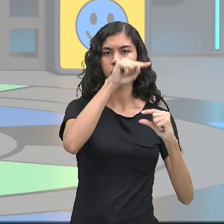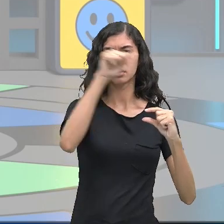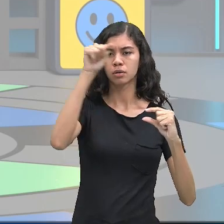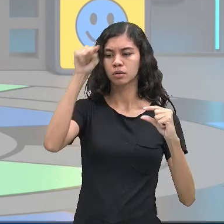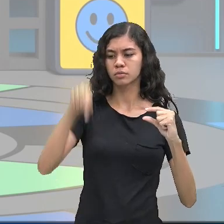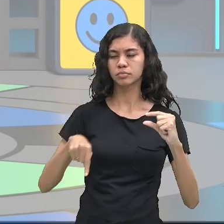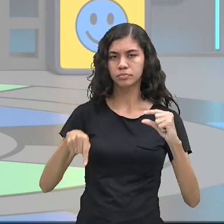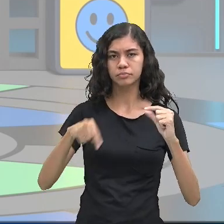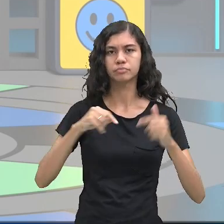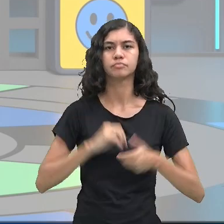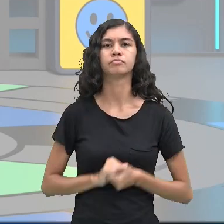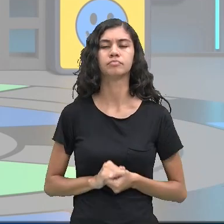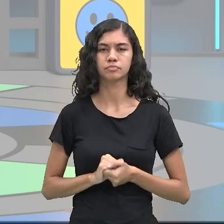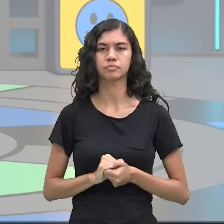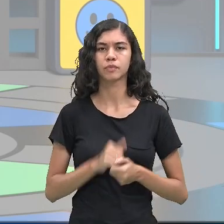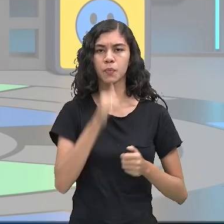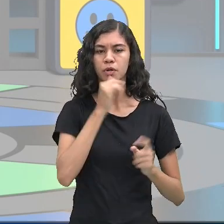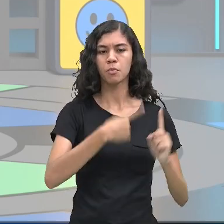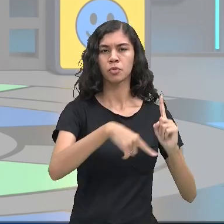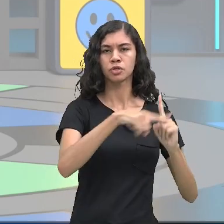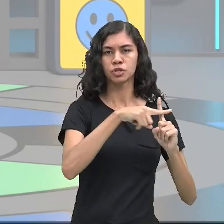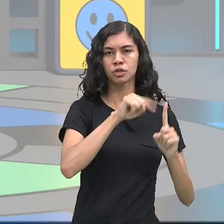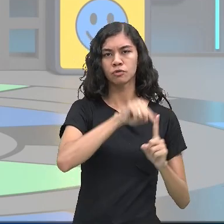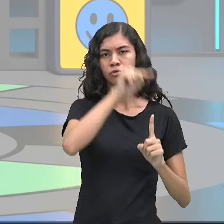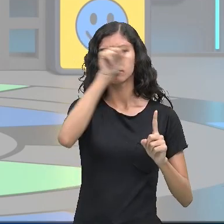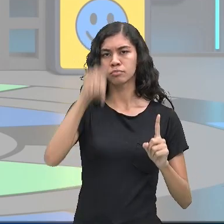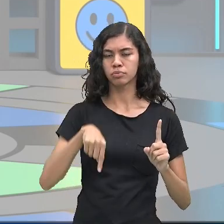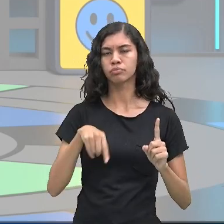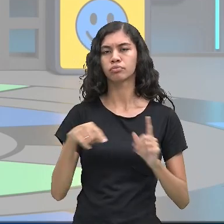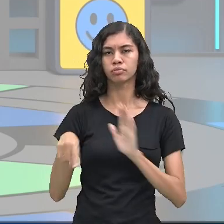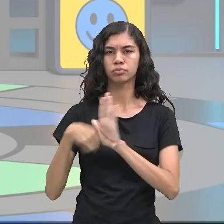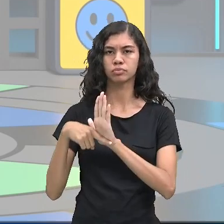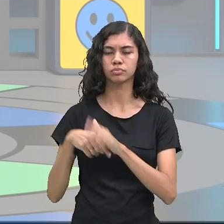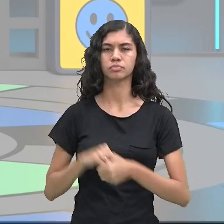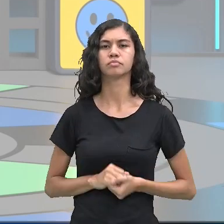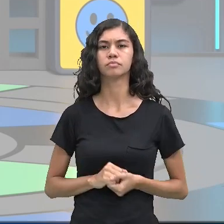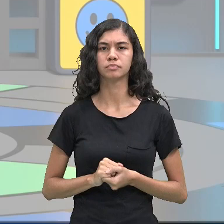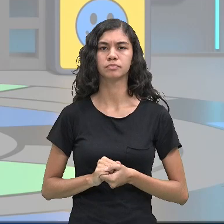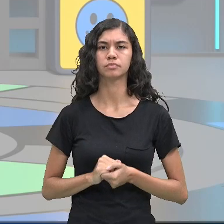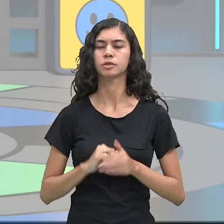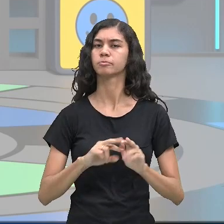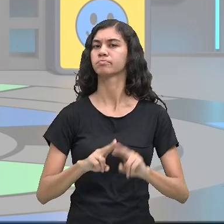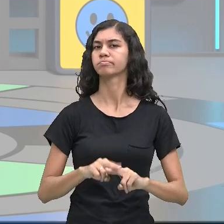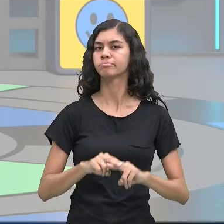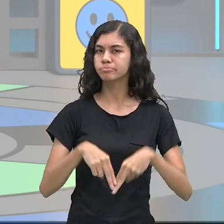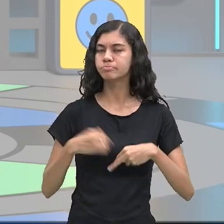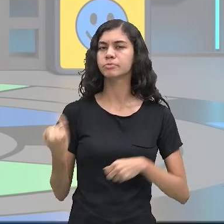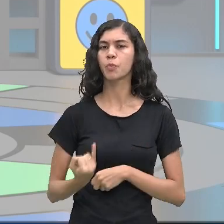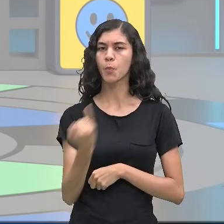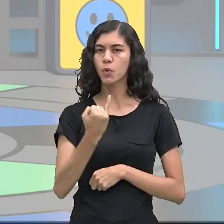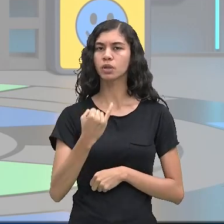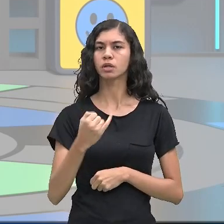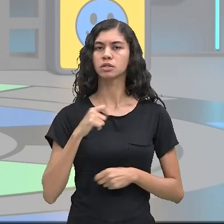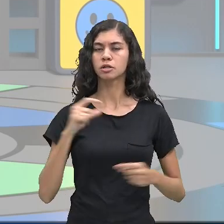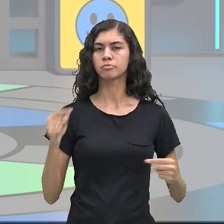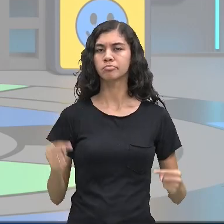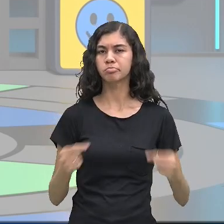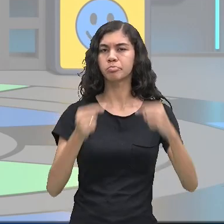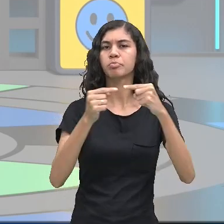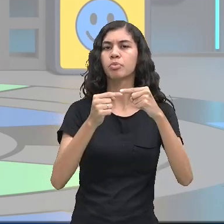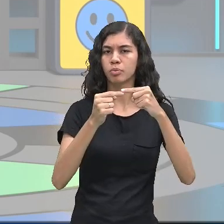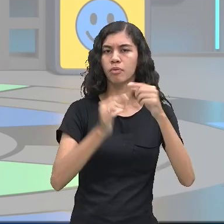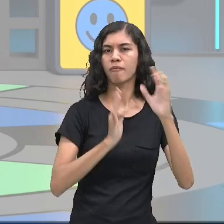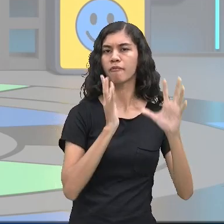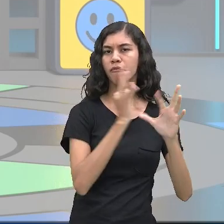para o polo positivo, certo? Então, por isso que é essencial aí essa conexão entre a física